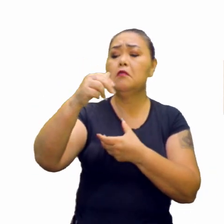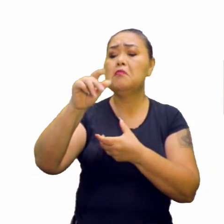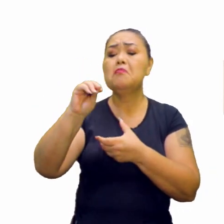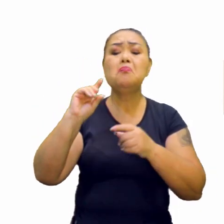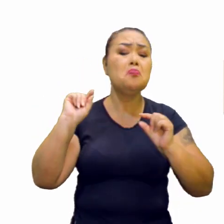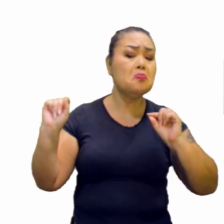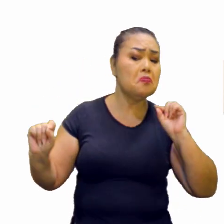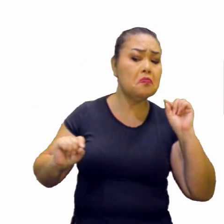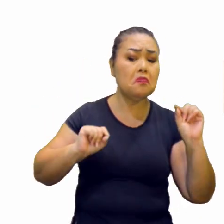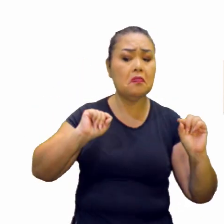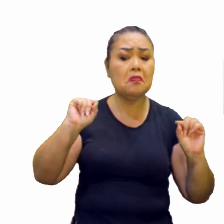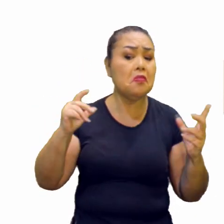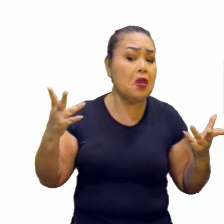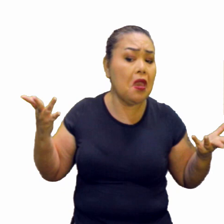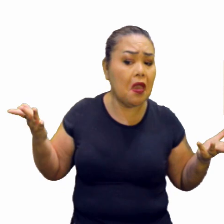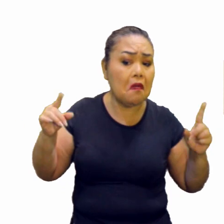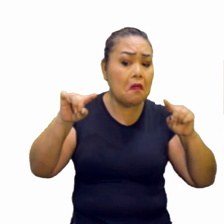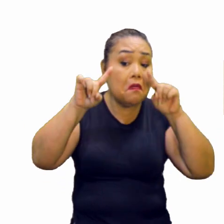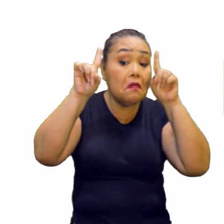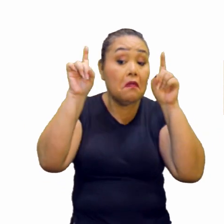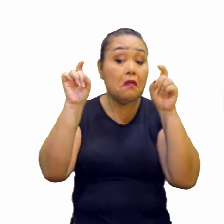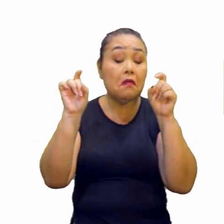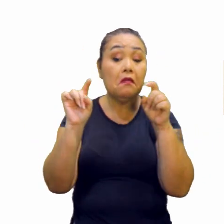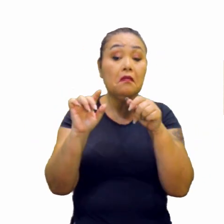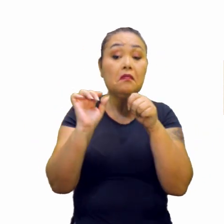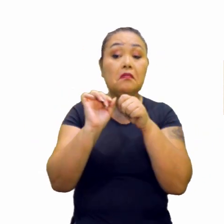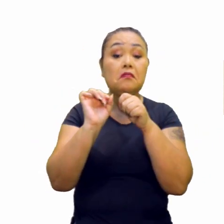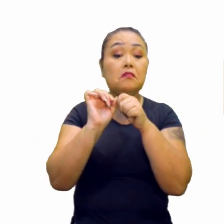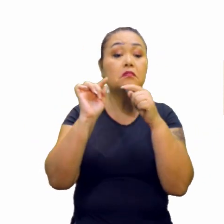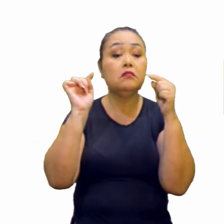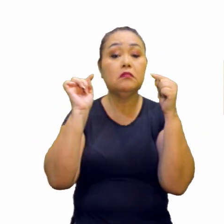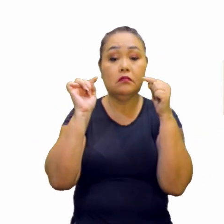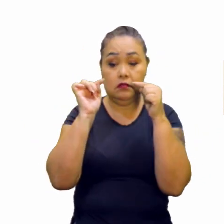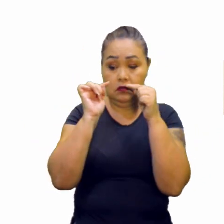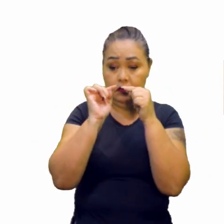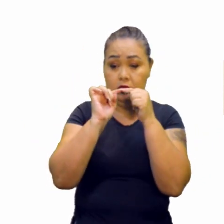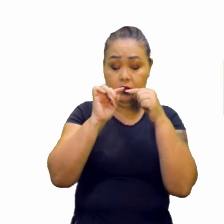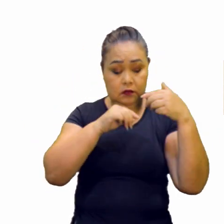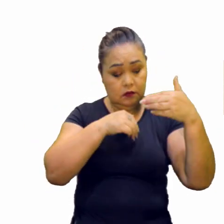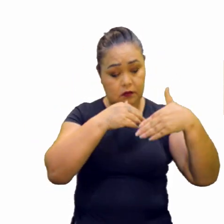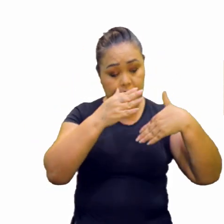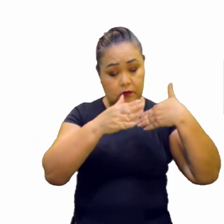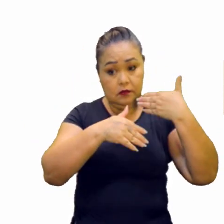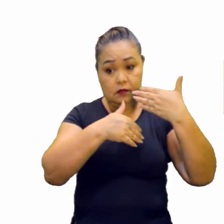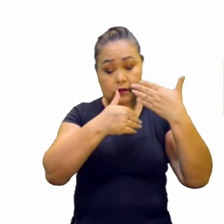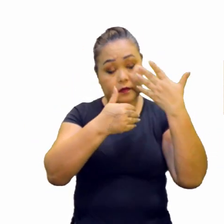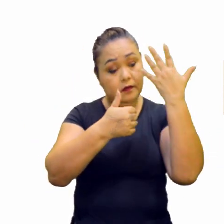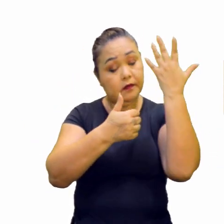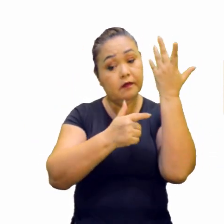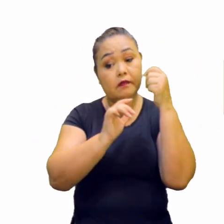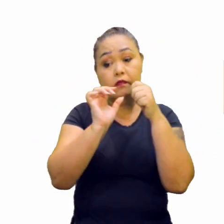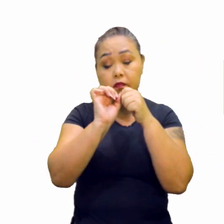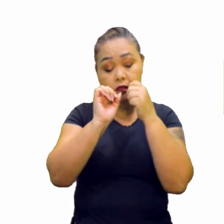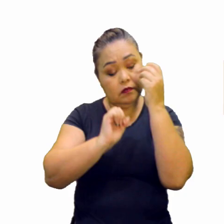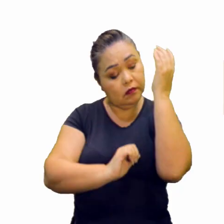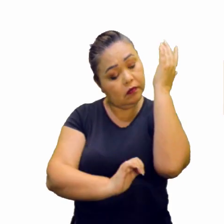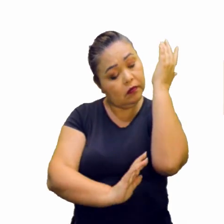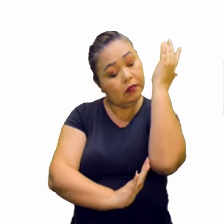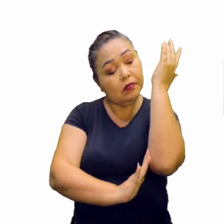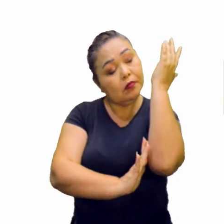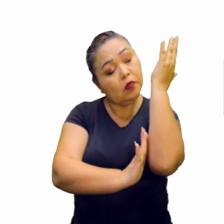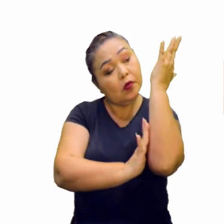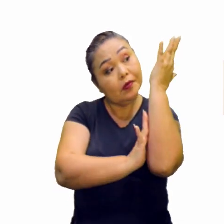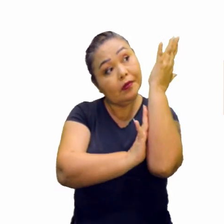Conjunto de operações de acordo com o processo fisiológico de desenvolvimento do vegetal.